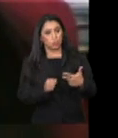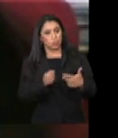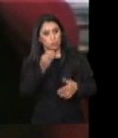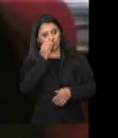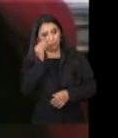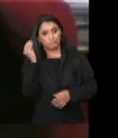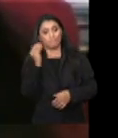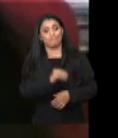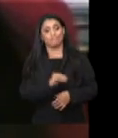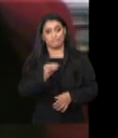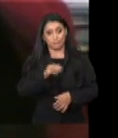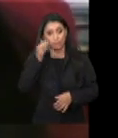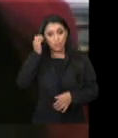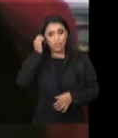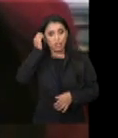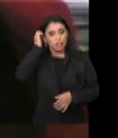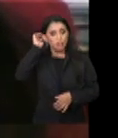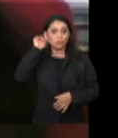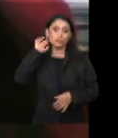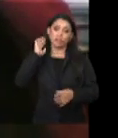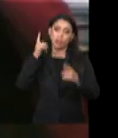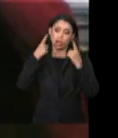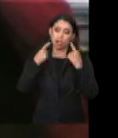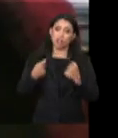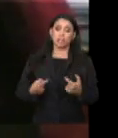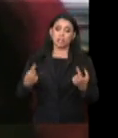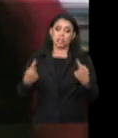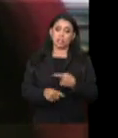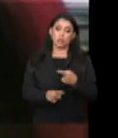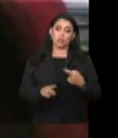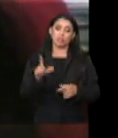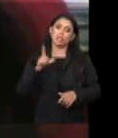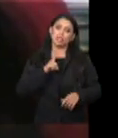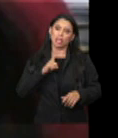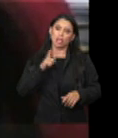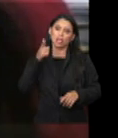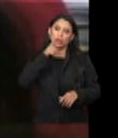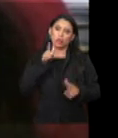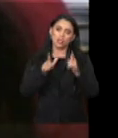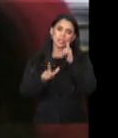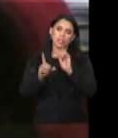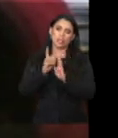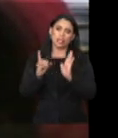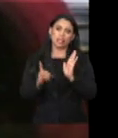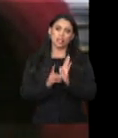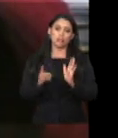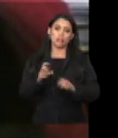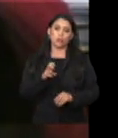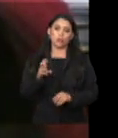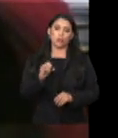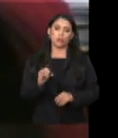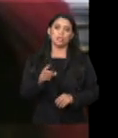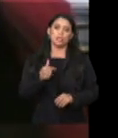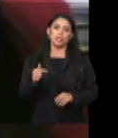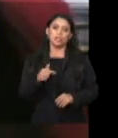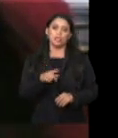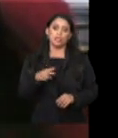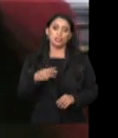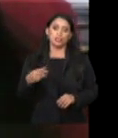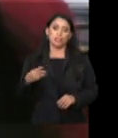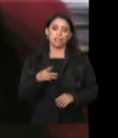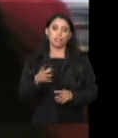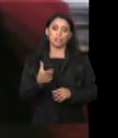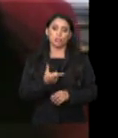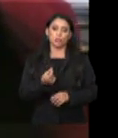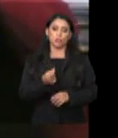diversas formas de violências e violações a conquistas como decreto 7053 de 2009 a política